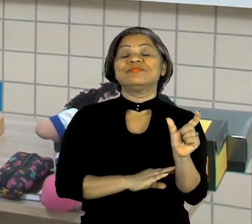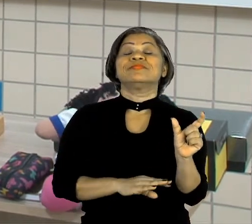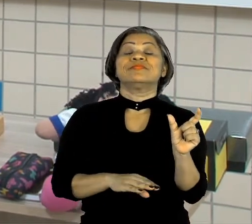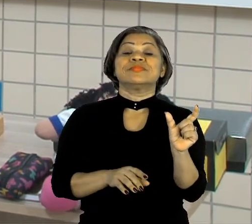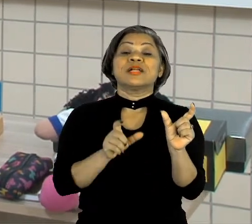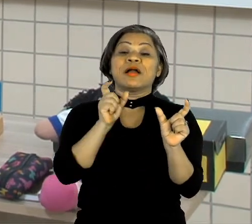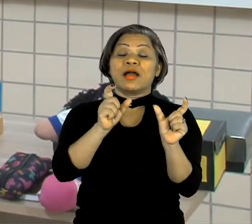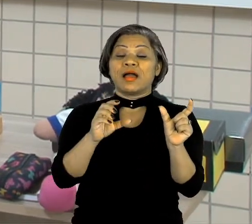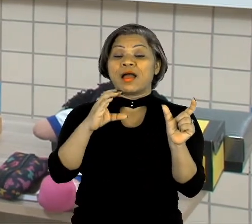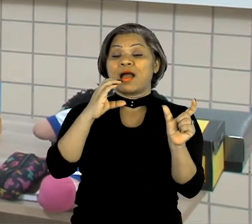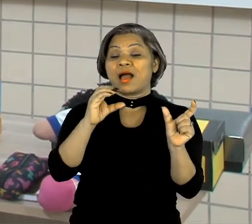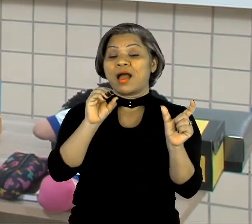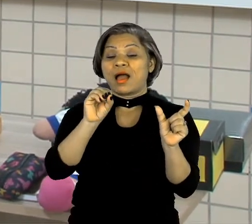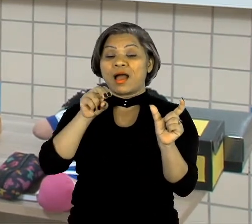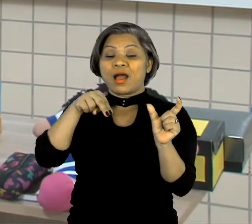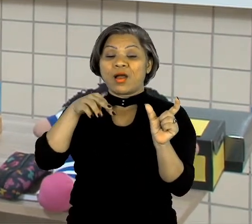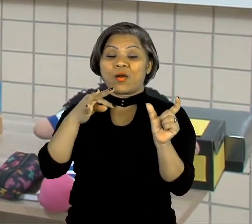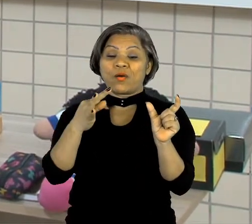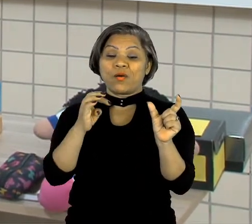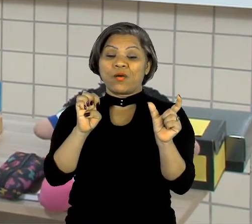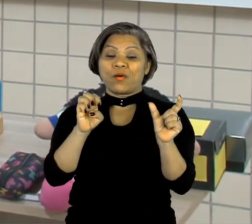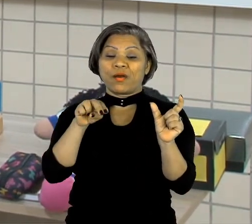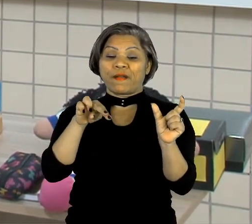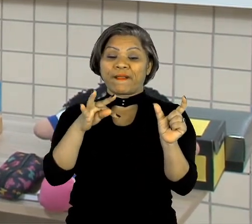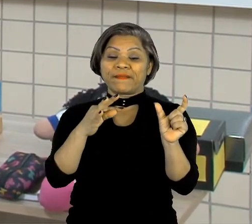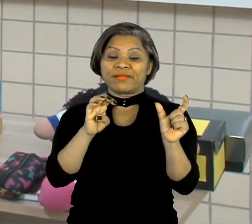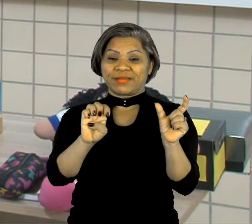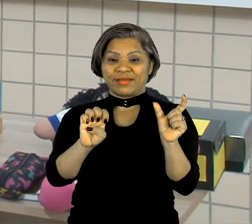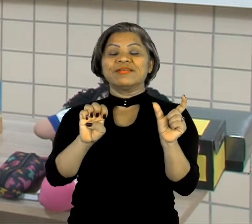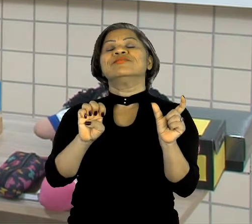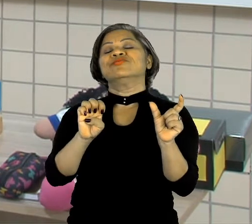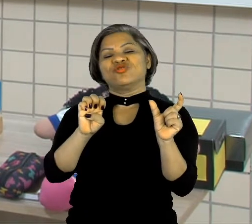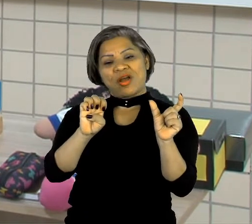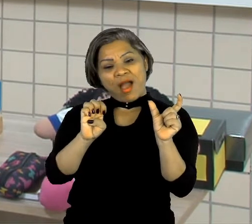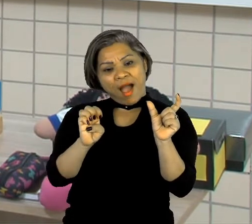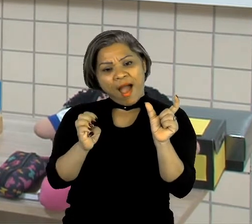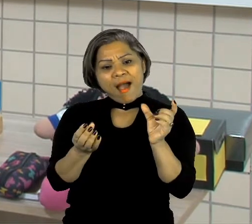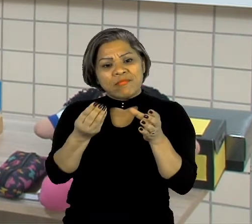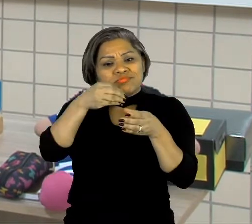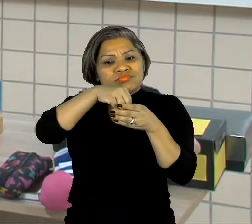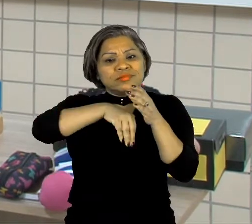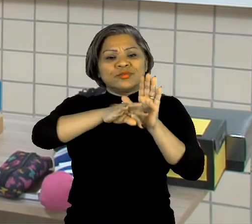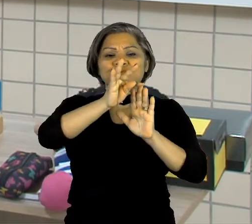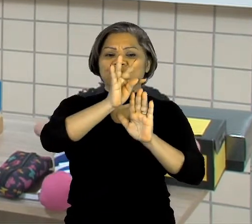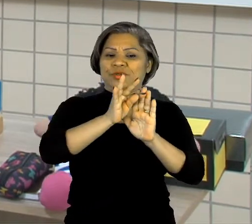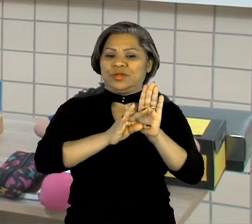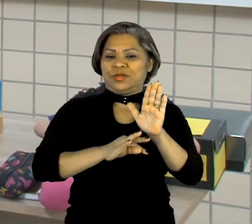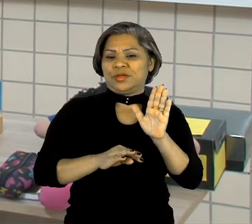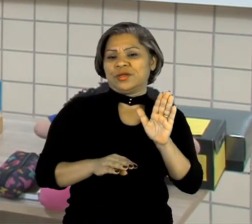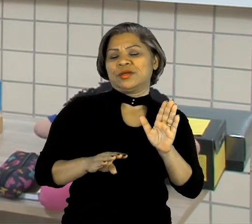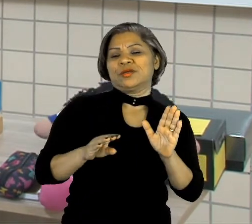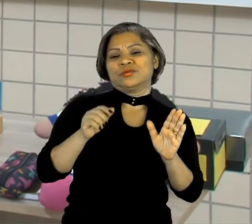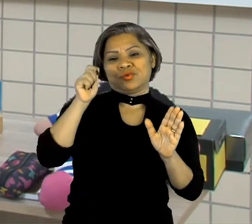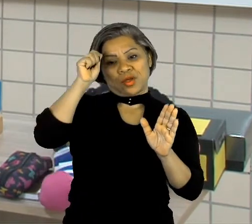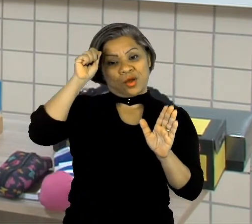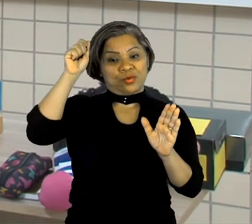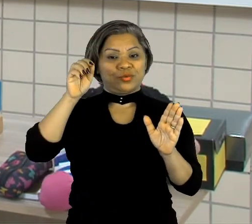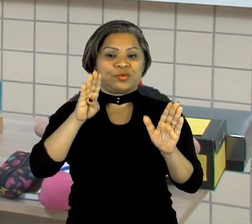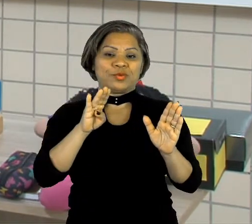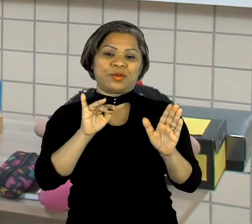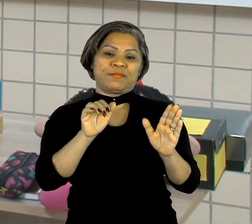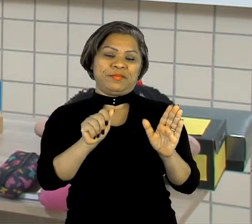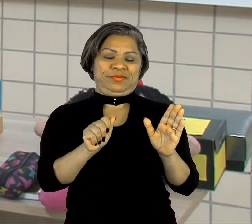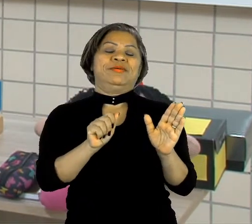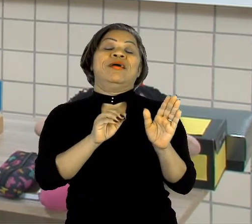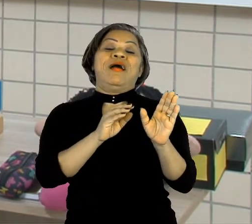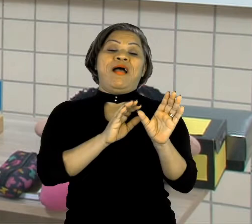contente estava lá onde? Lá no texto da Bia Bedran. Contente, tem quantas sílabas? Conta.